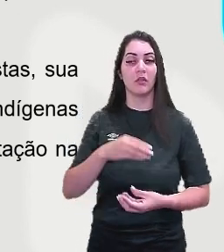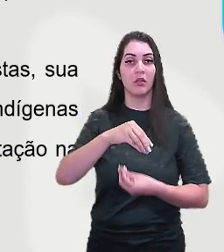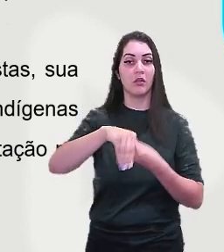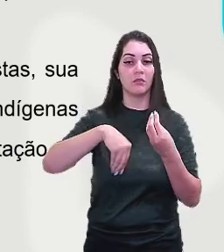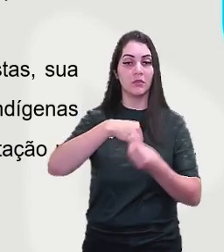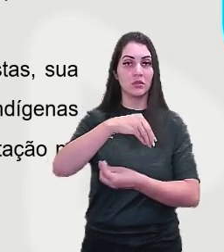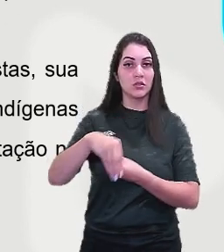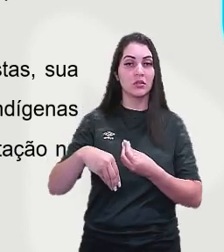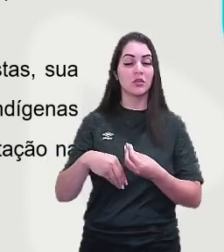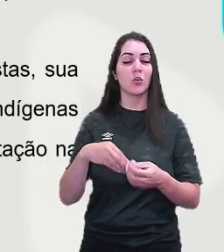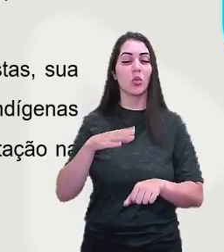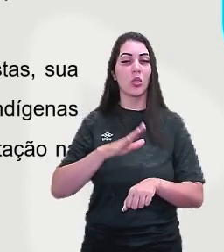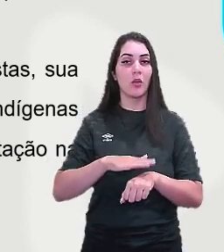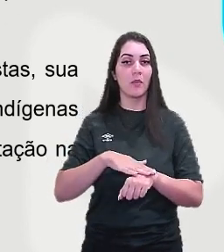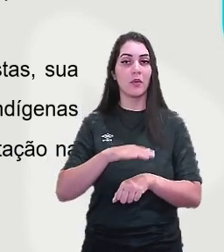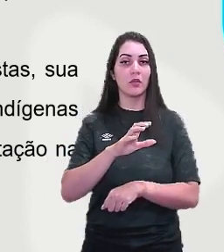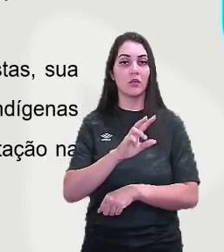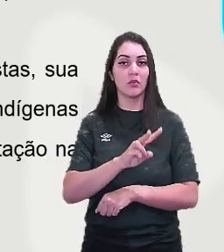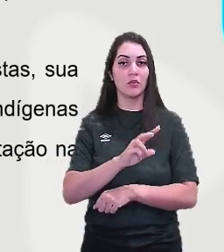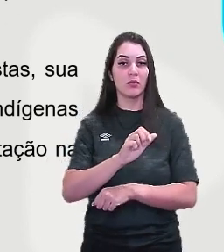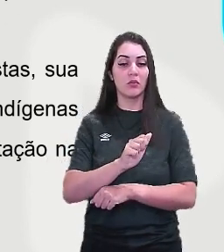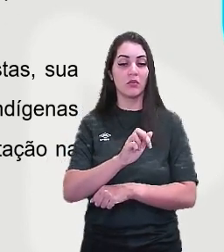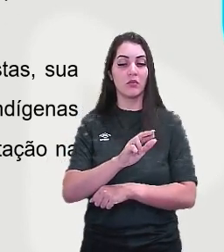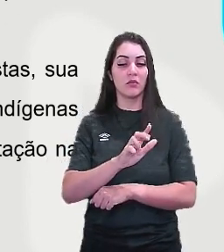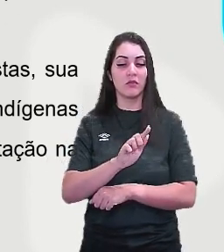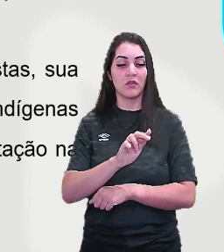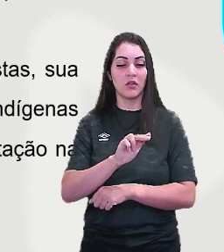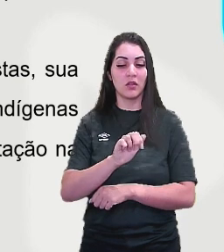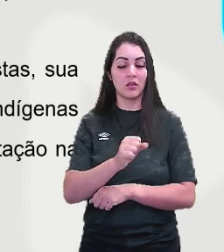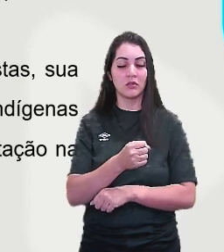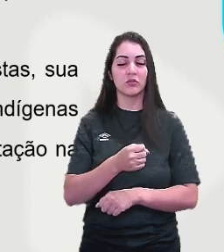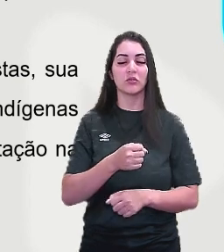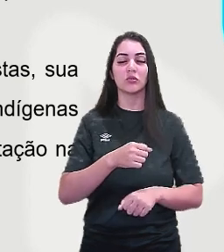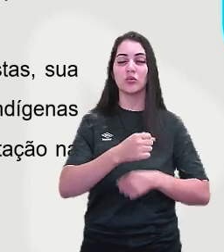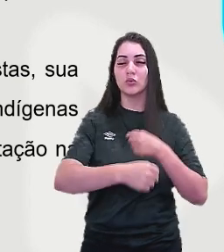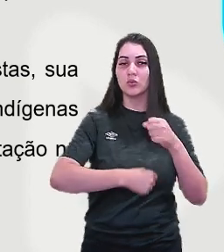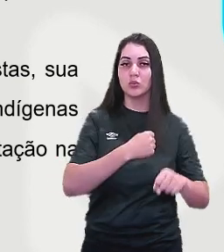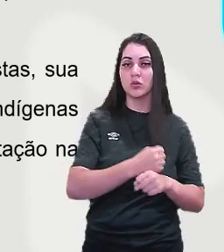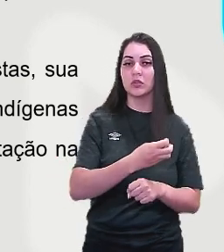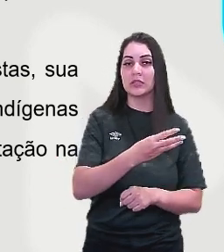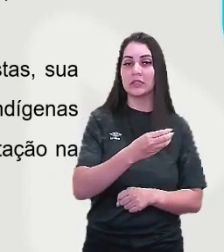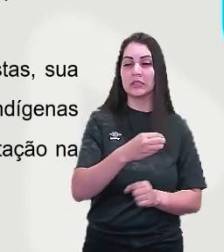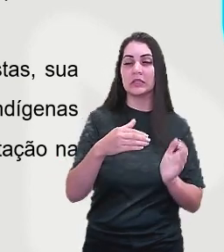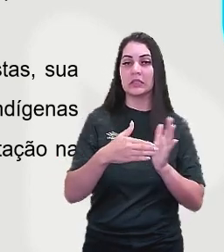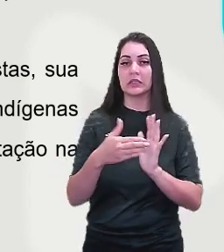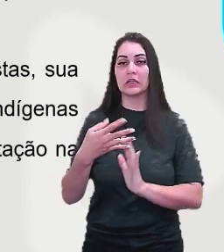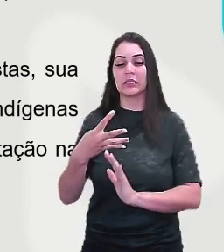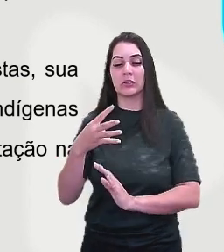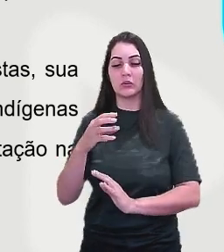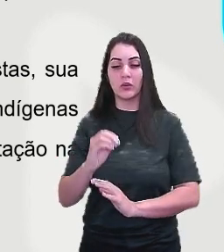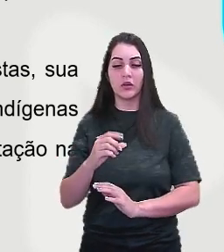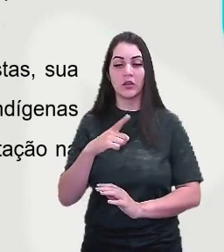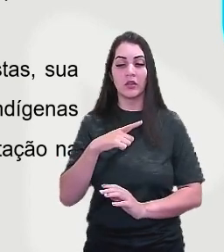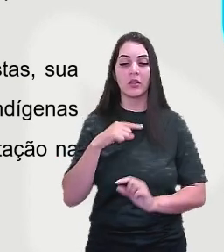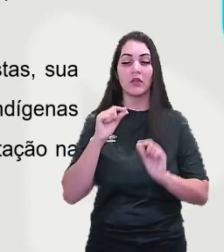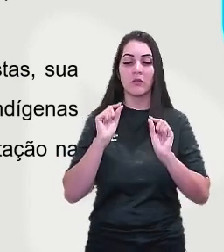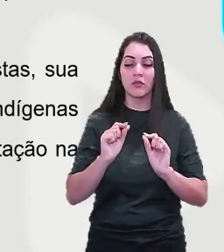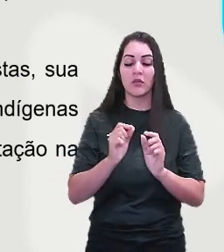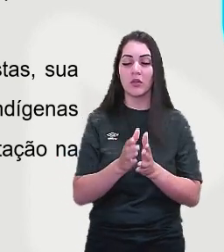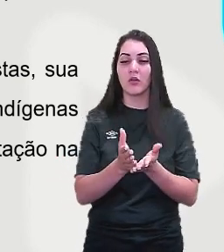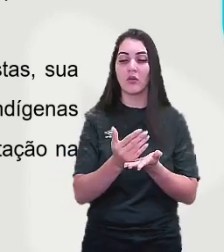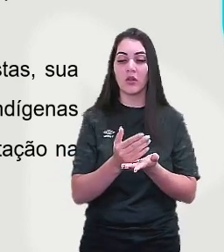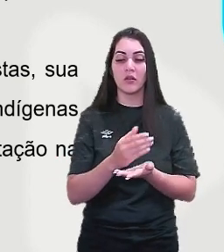Miscigenação na Era Vargas, década de 30 e 40. Com a publicação de Casa Grande e Senzala, de Gilberto Freire,